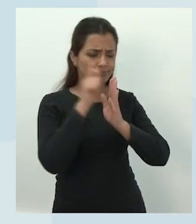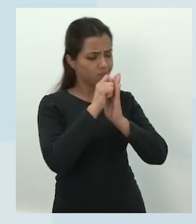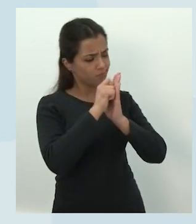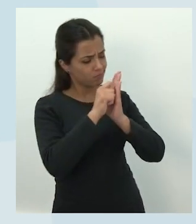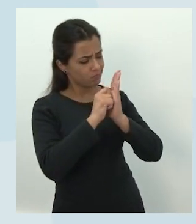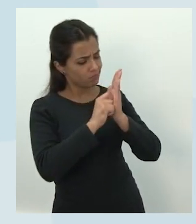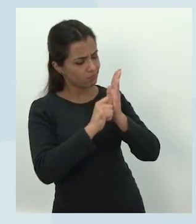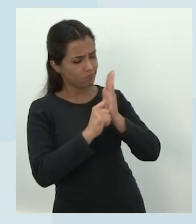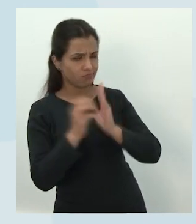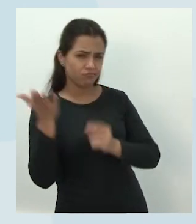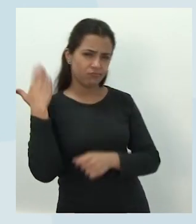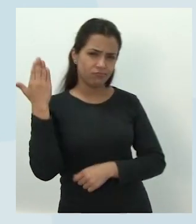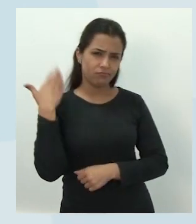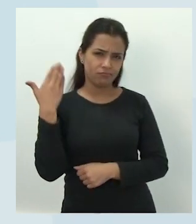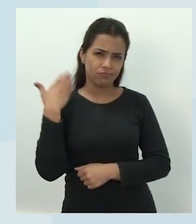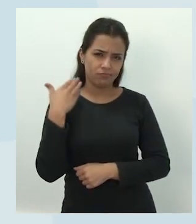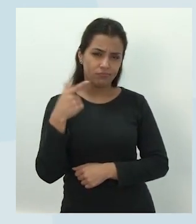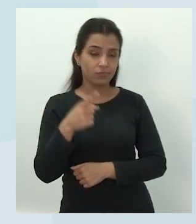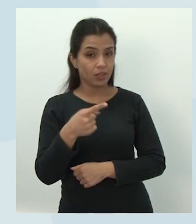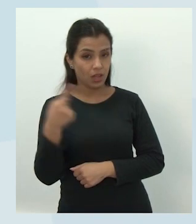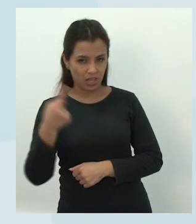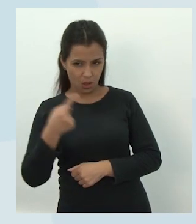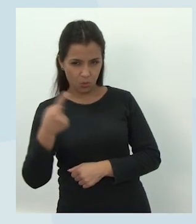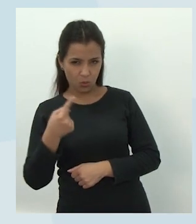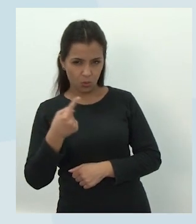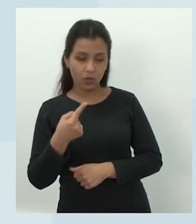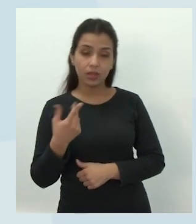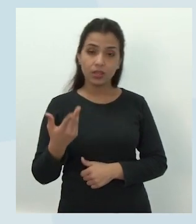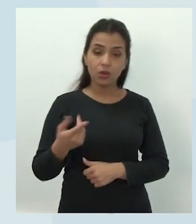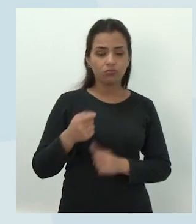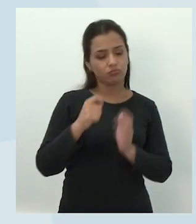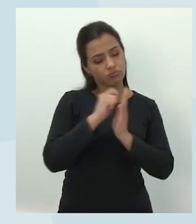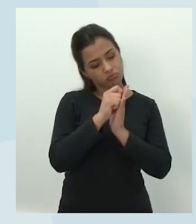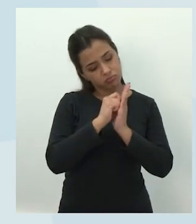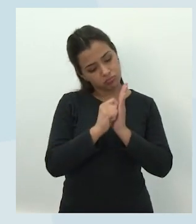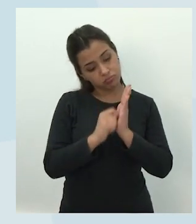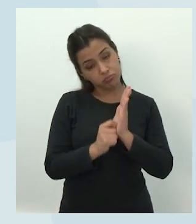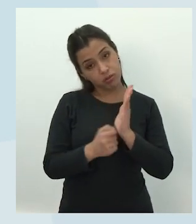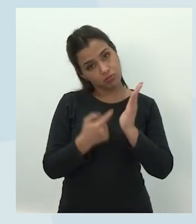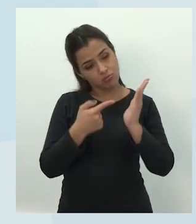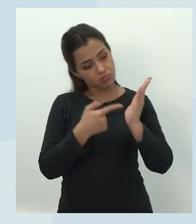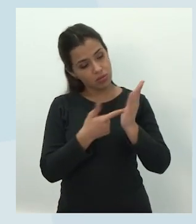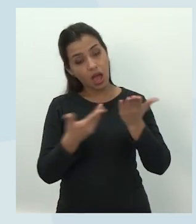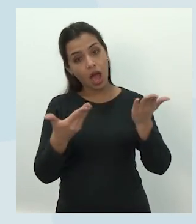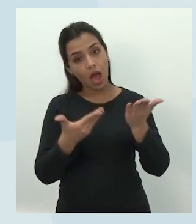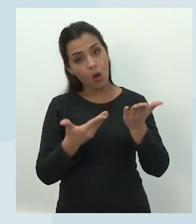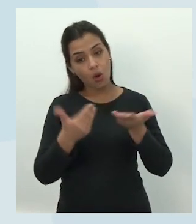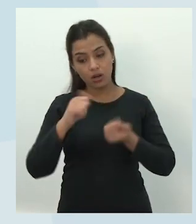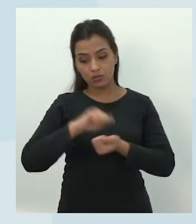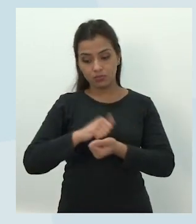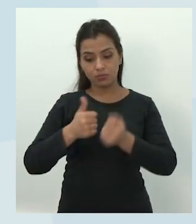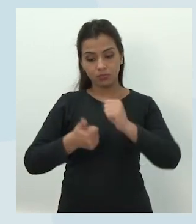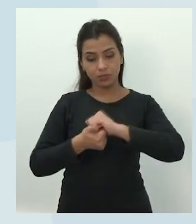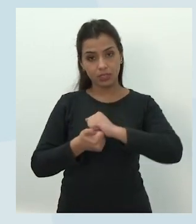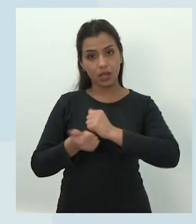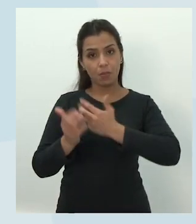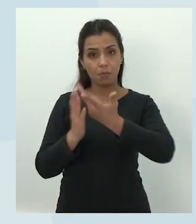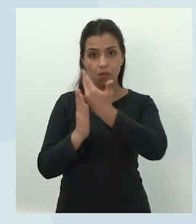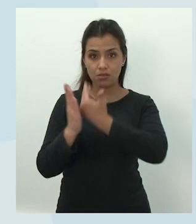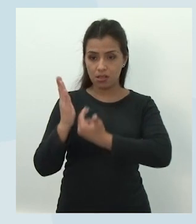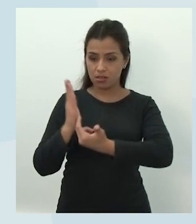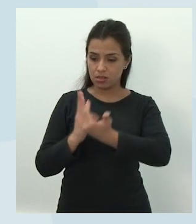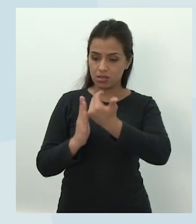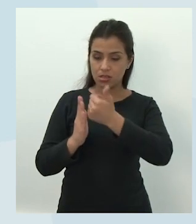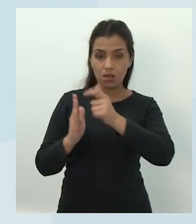na frente, lá atrás, na etapa 1. Você vai, então, fazer o desenho dessas personagens, né, em meio ao